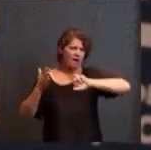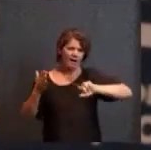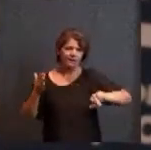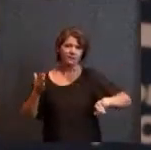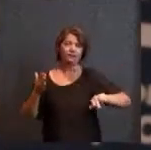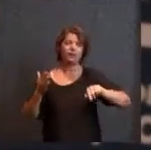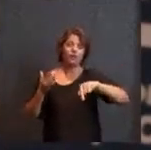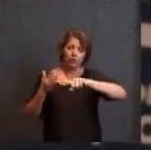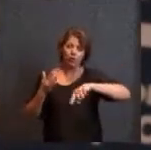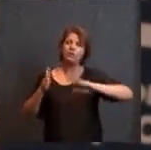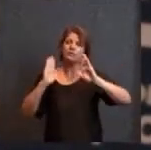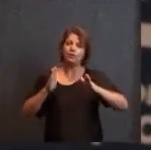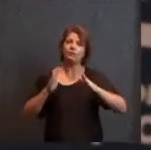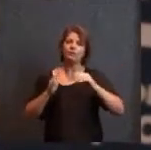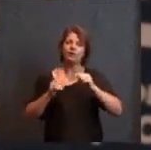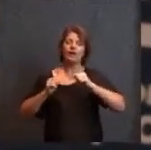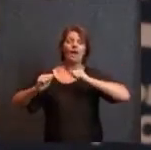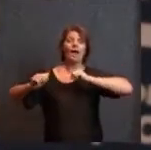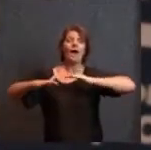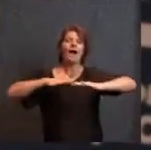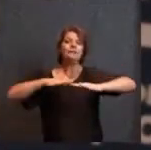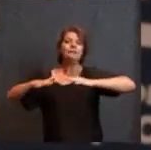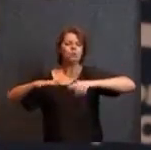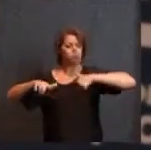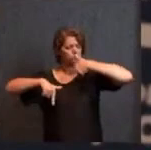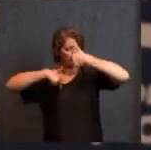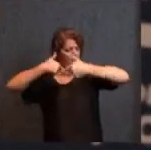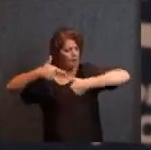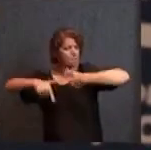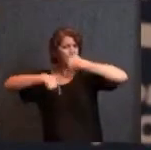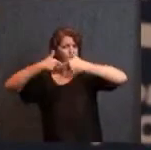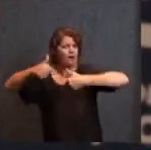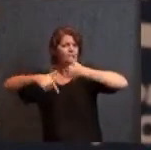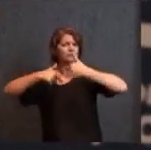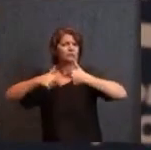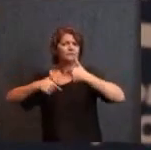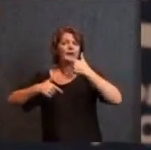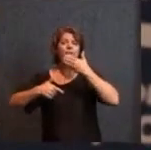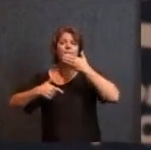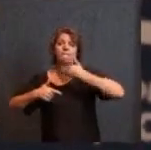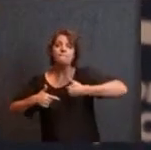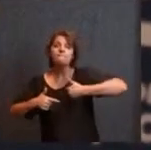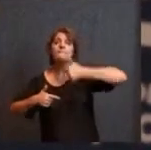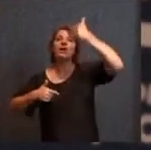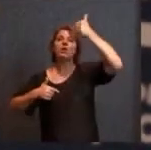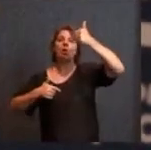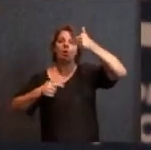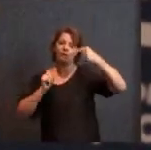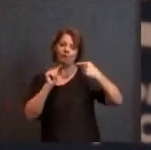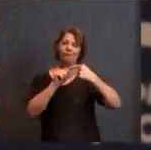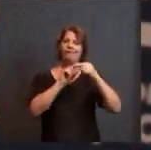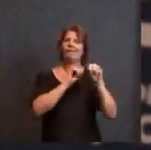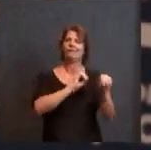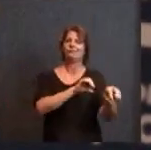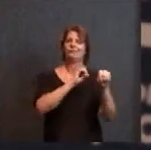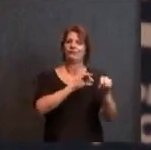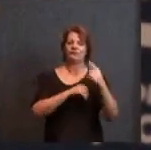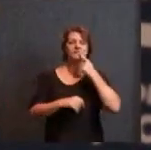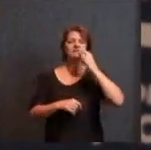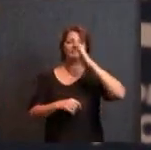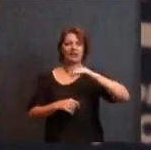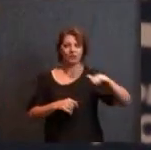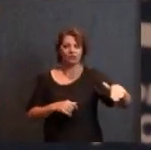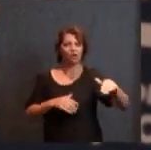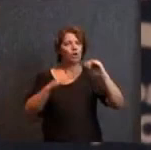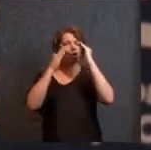mas todas elas são ações laterais e paralelas ao grande objetivo, que é melhorarmos o nível da educação para nossas crianças. Agradeço